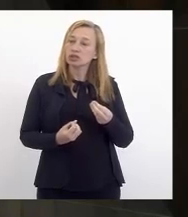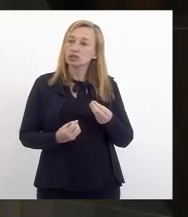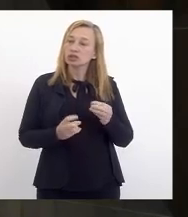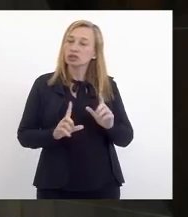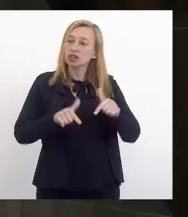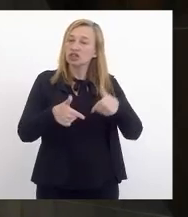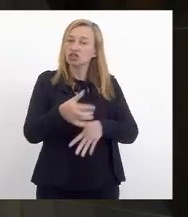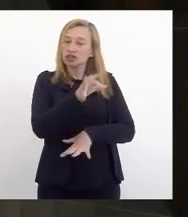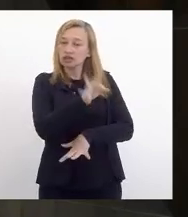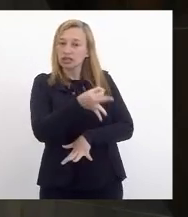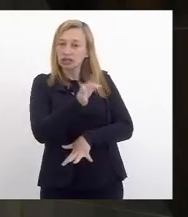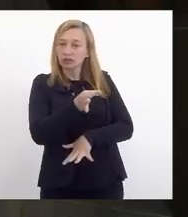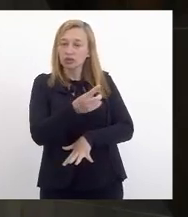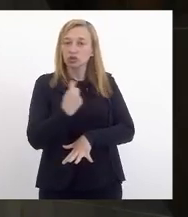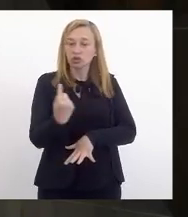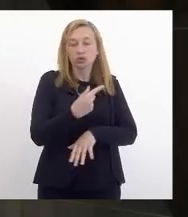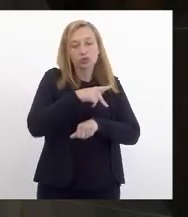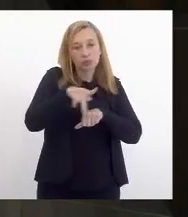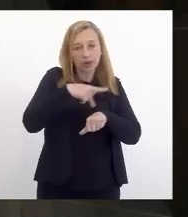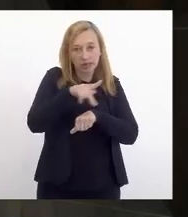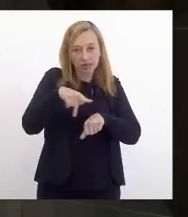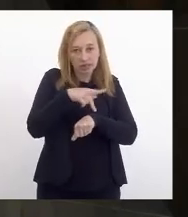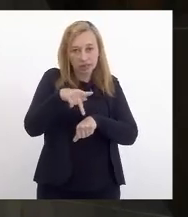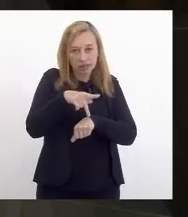efetivamente no nosso país,